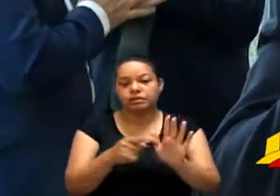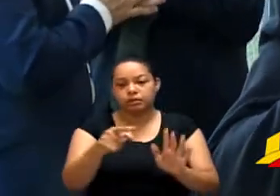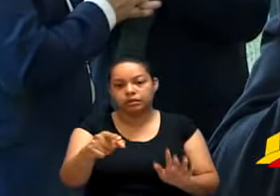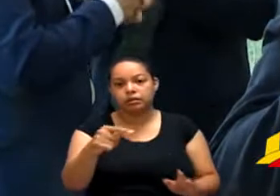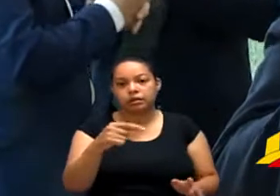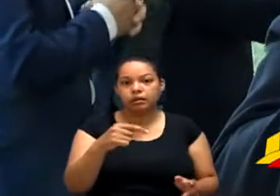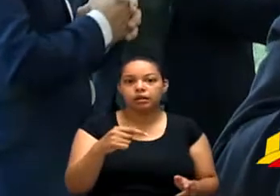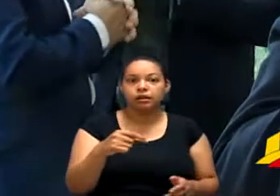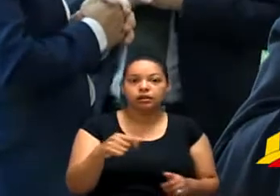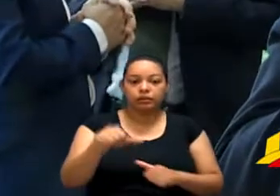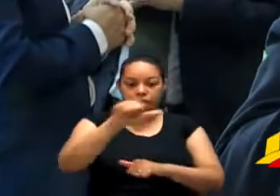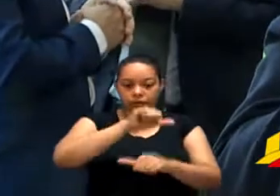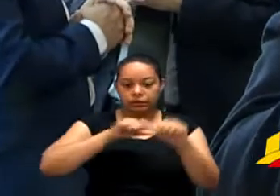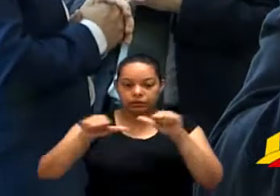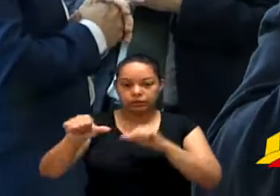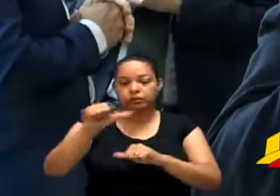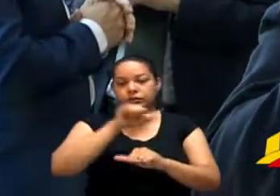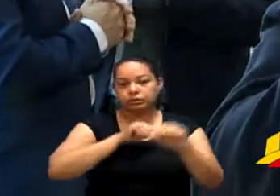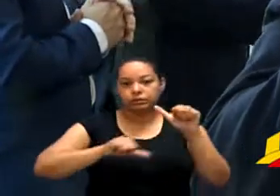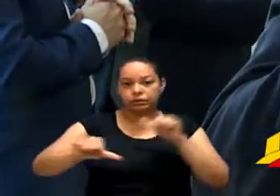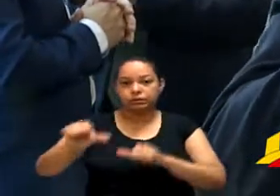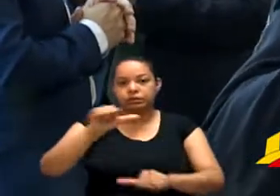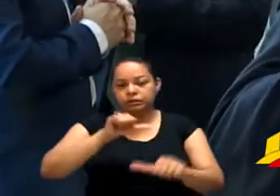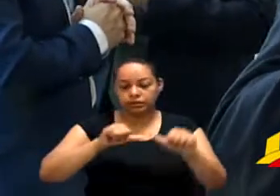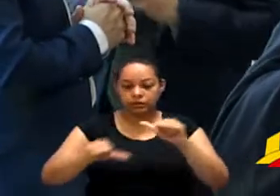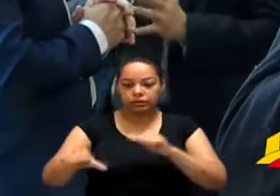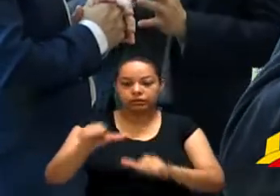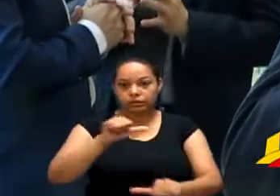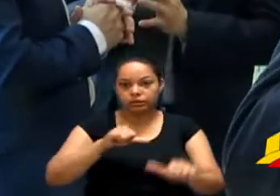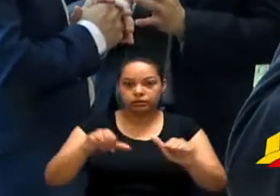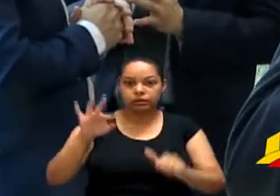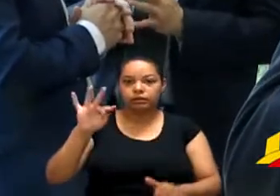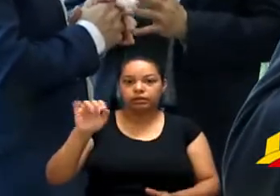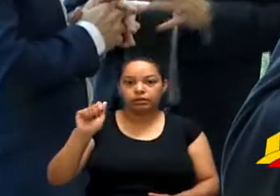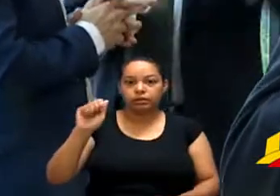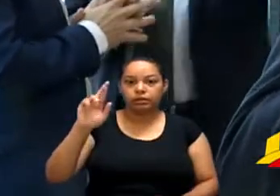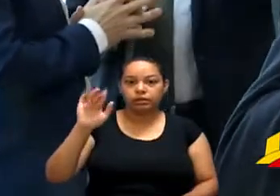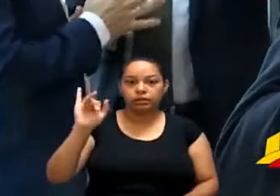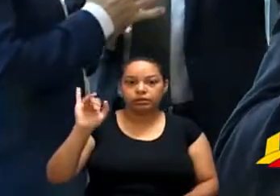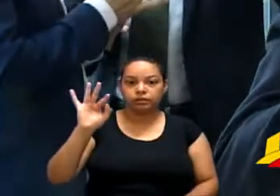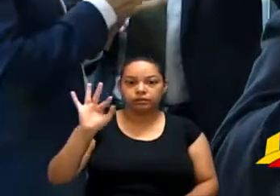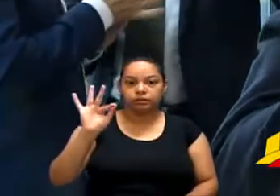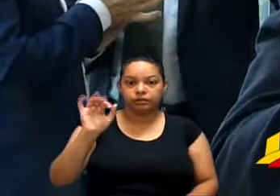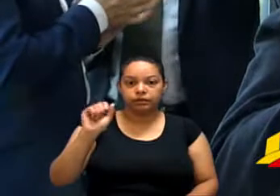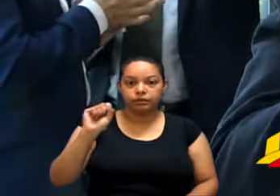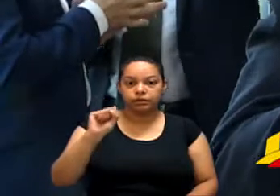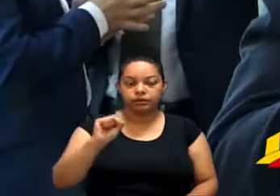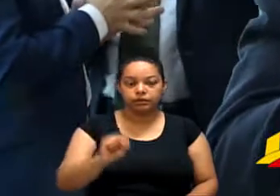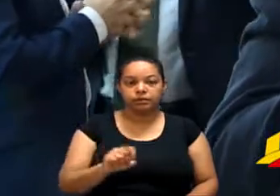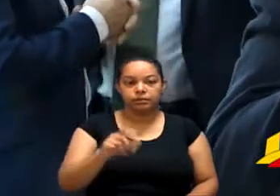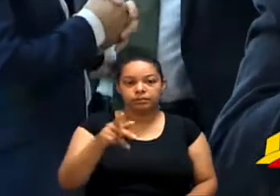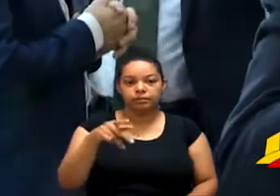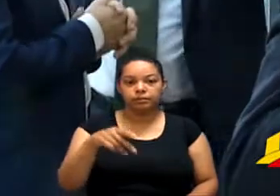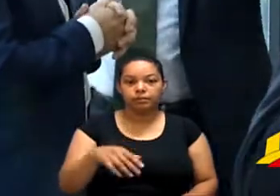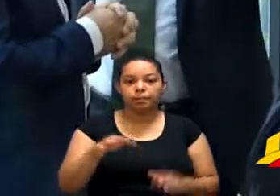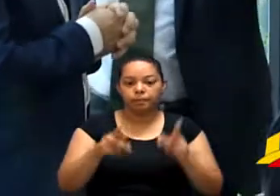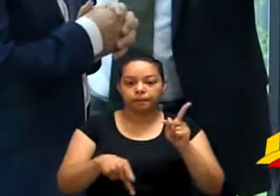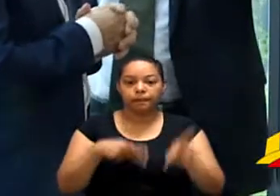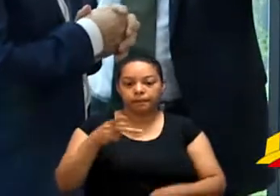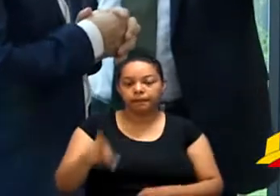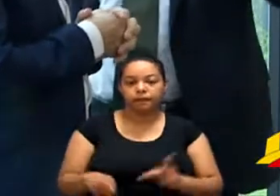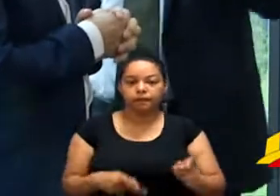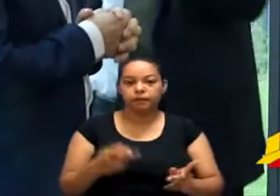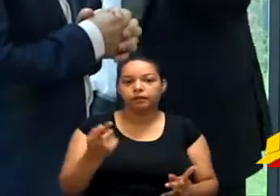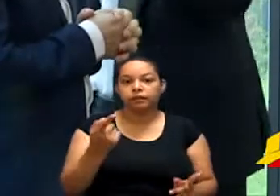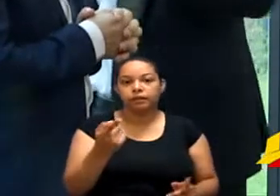tarifa pública algumas vezes nós aprovamos algumas vezes nós não aprovamos ao final de